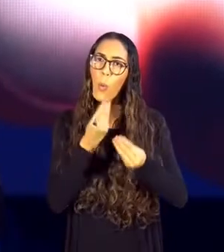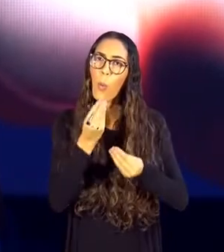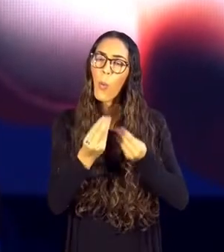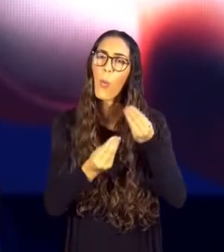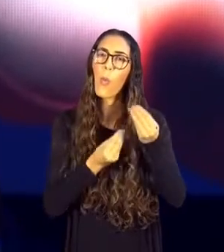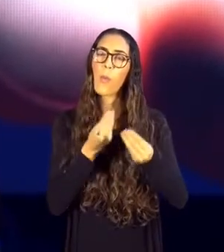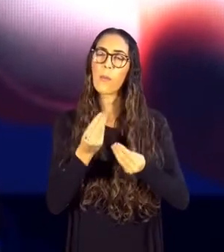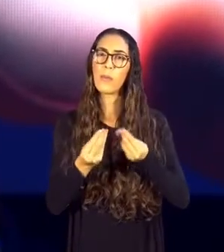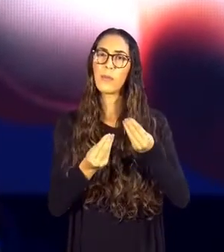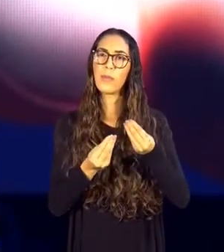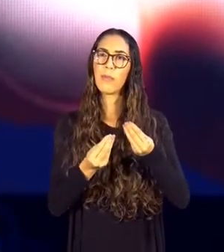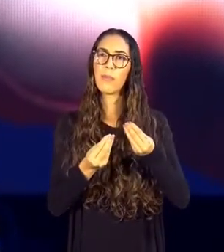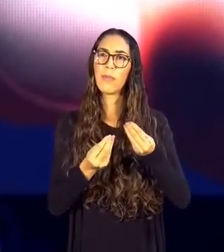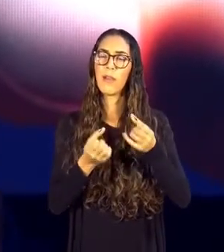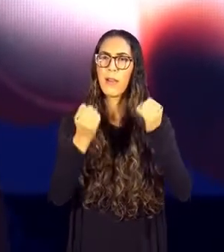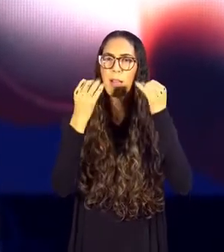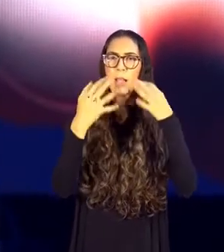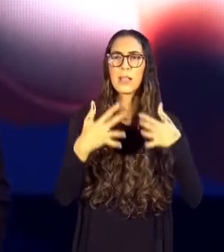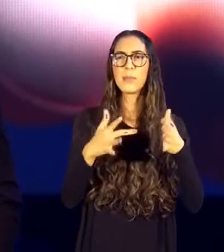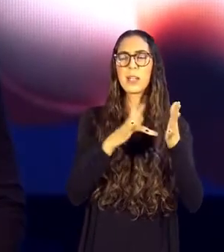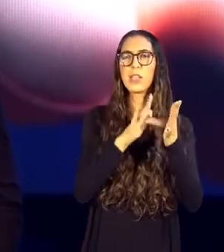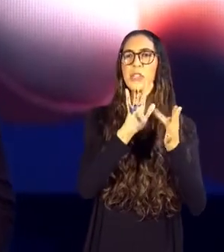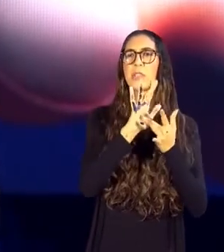exemplo, lá em